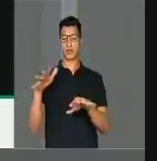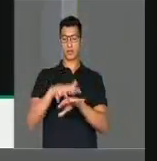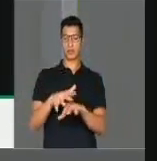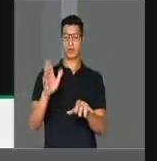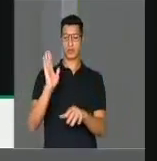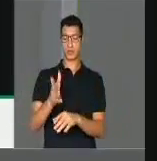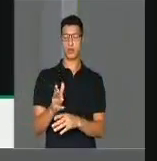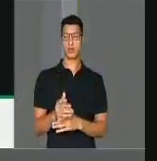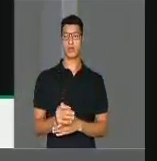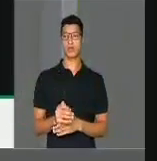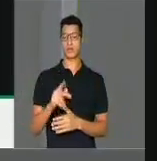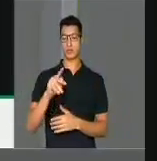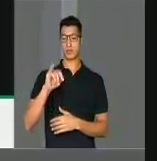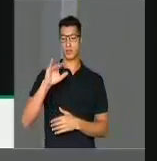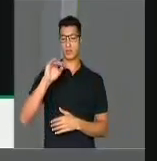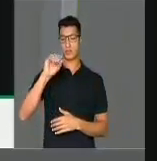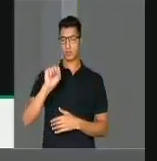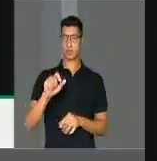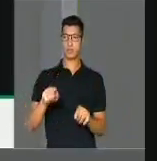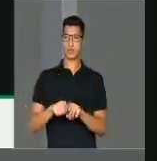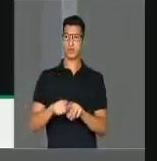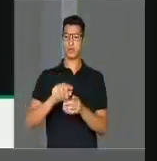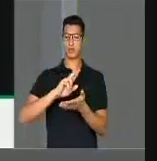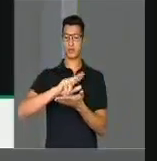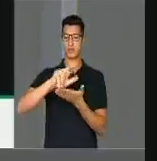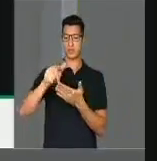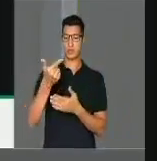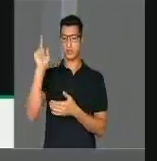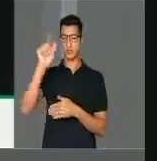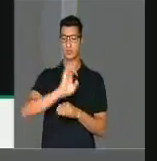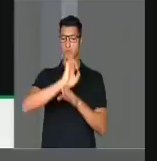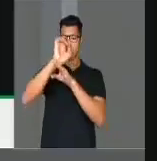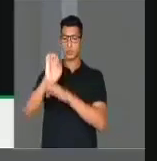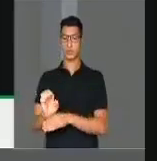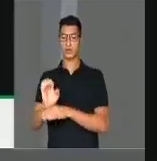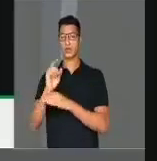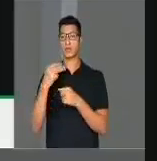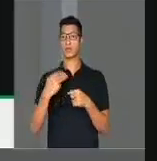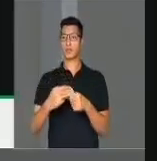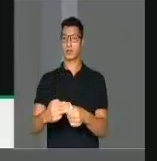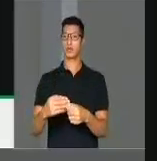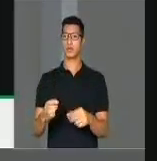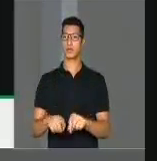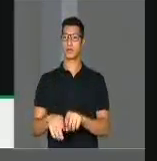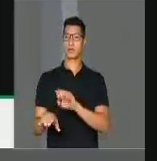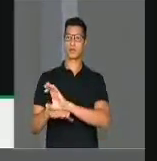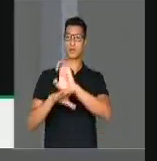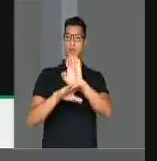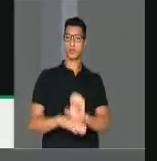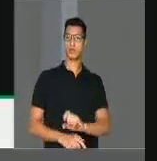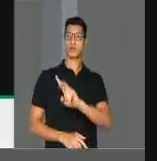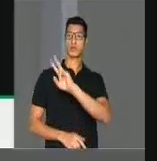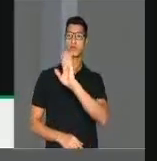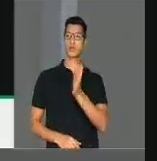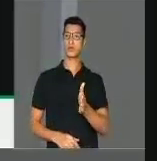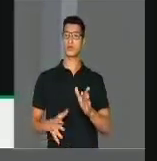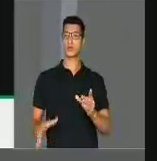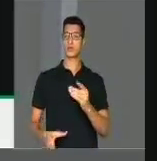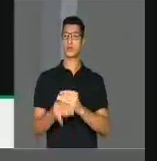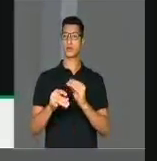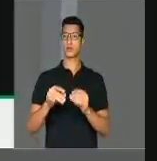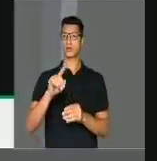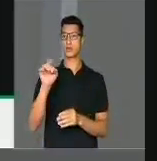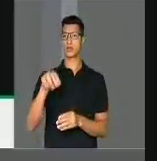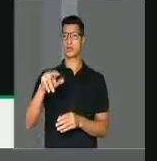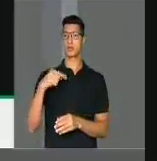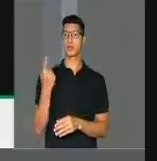incluindo Picos, incluindo vários outros estados, municípios nos estados que foram